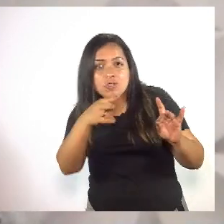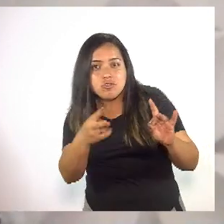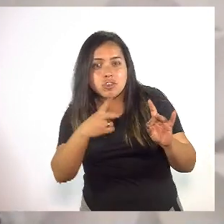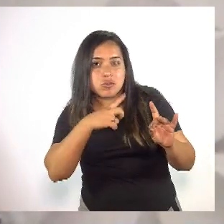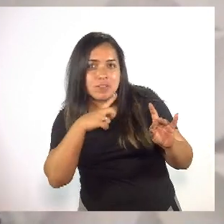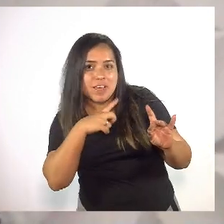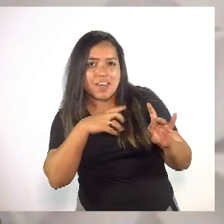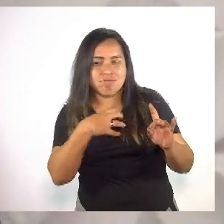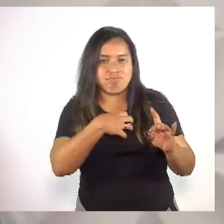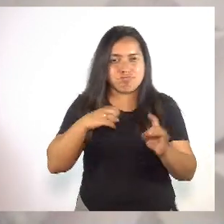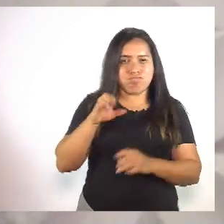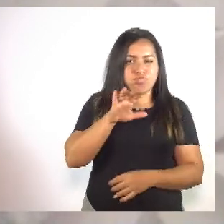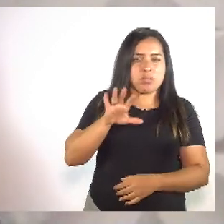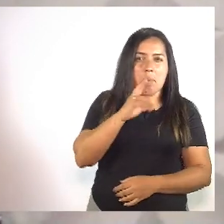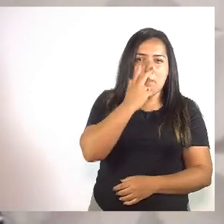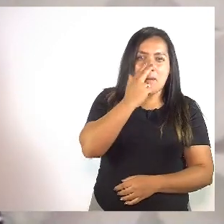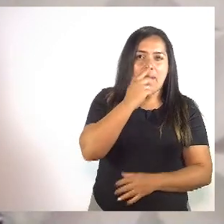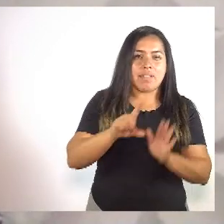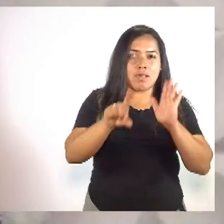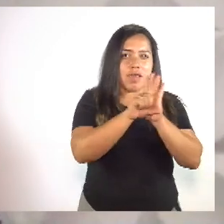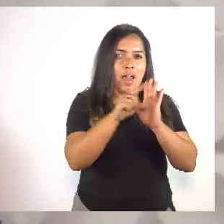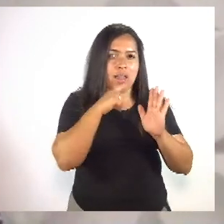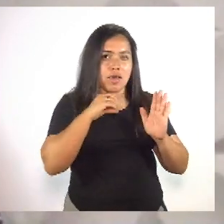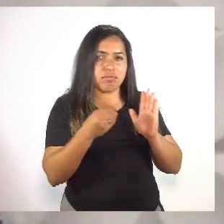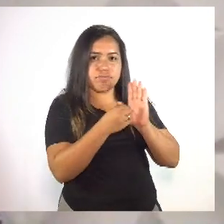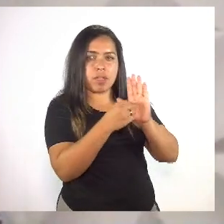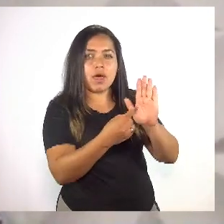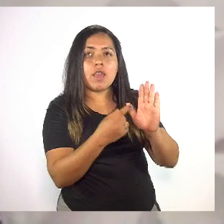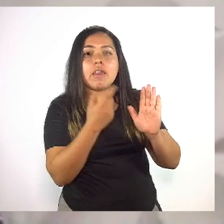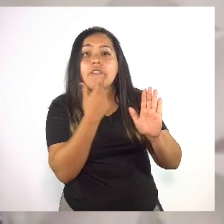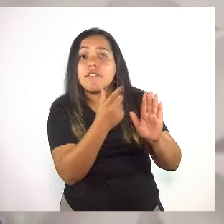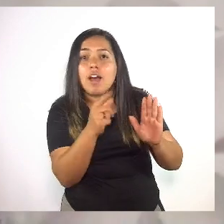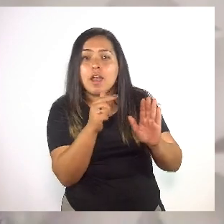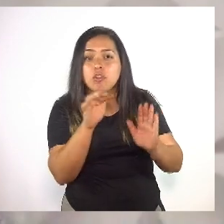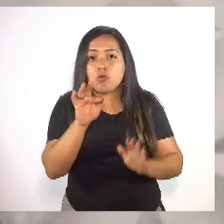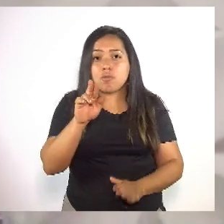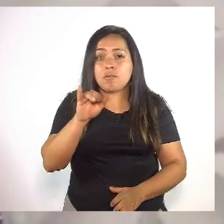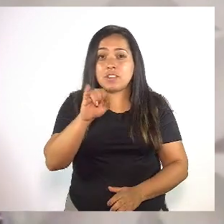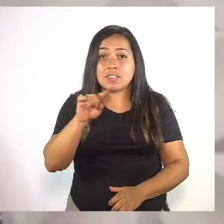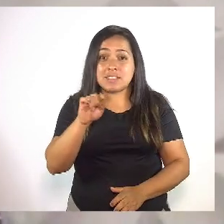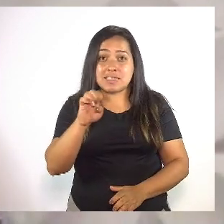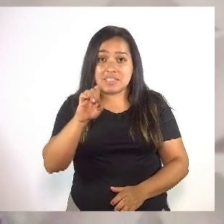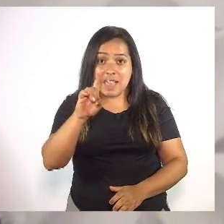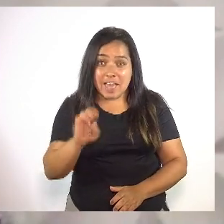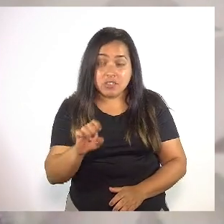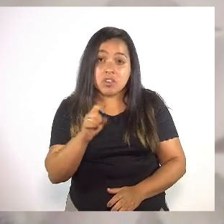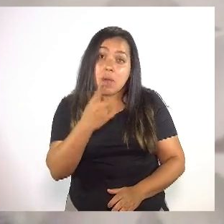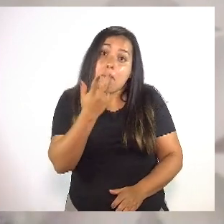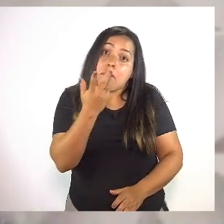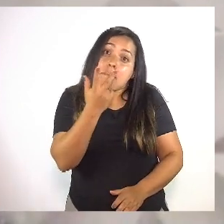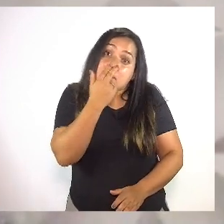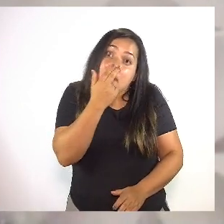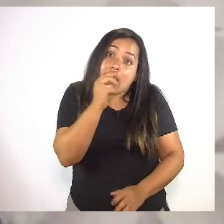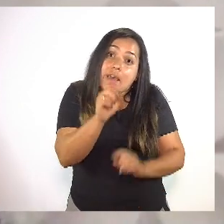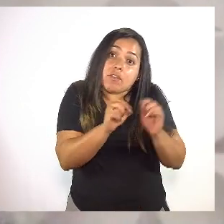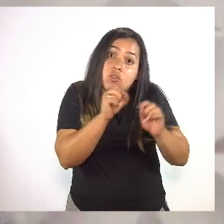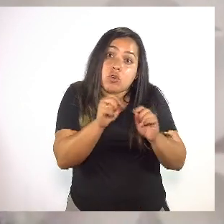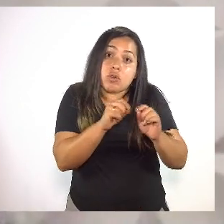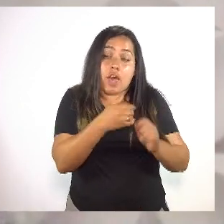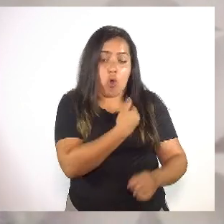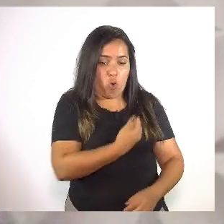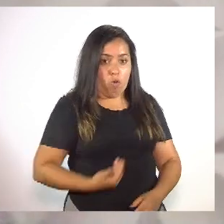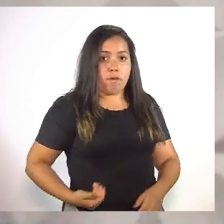como ele mesmo disse, da legislação que fala sobre o FISED, me parece que caberia ao